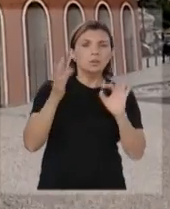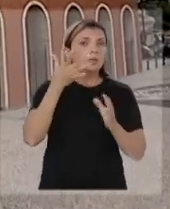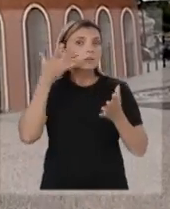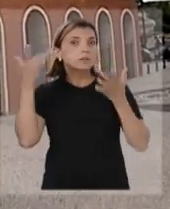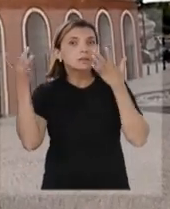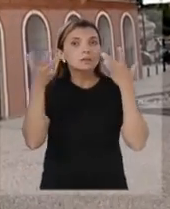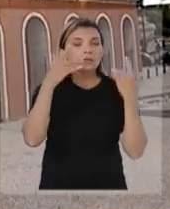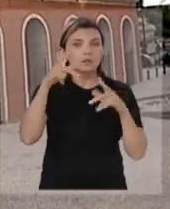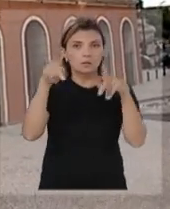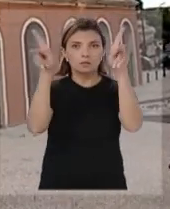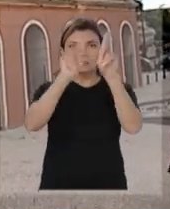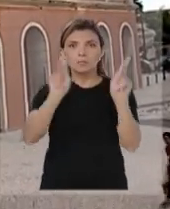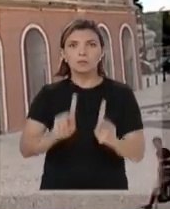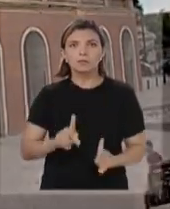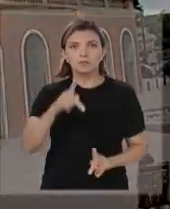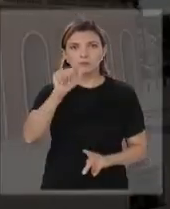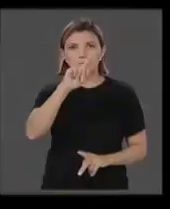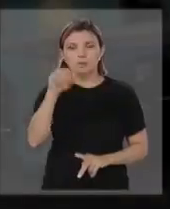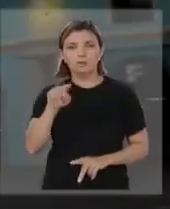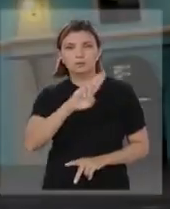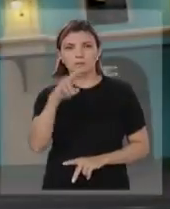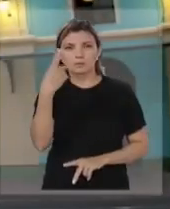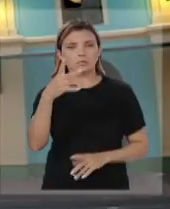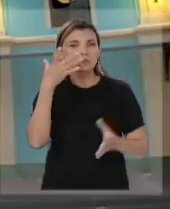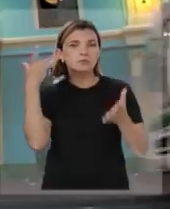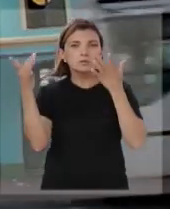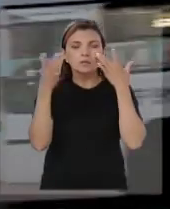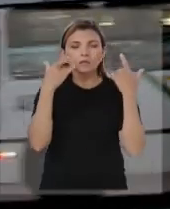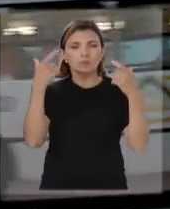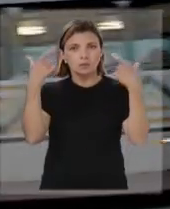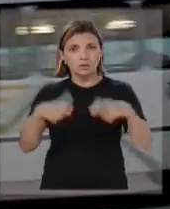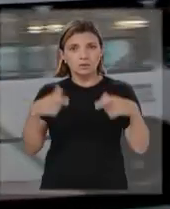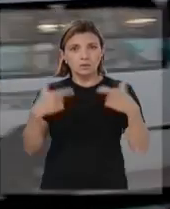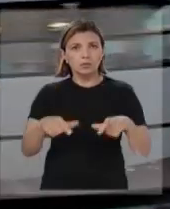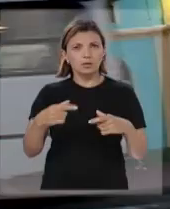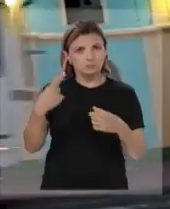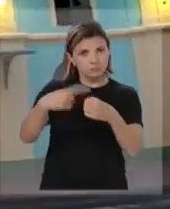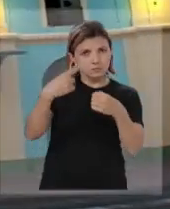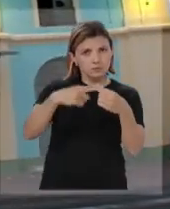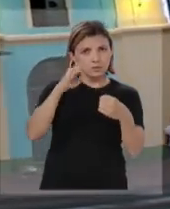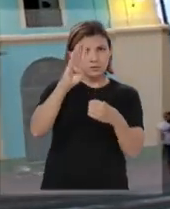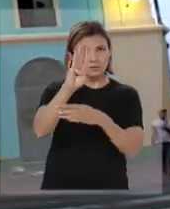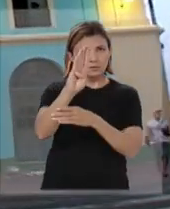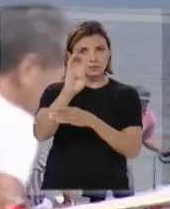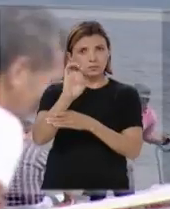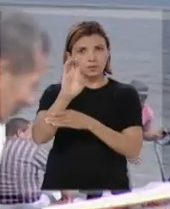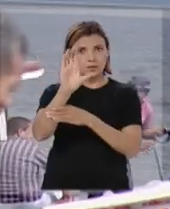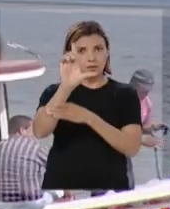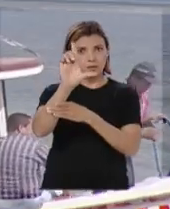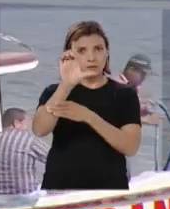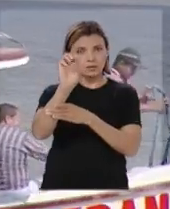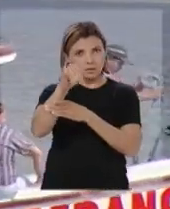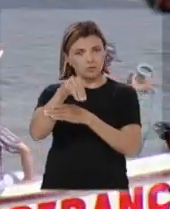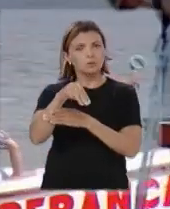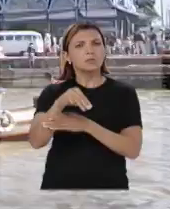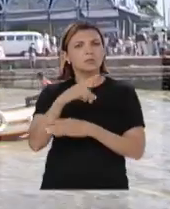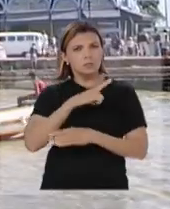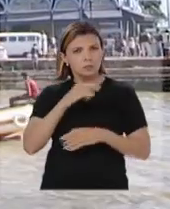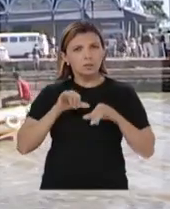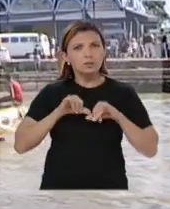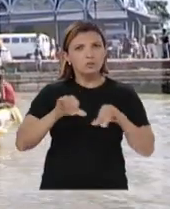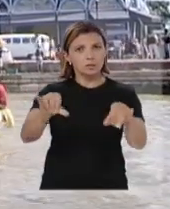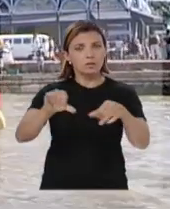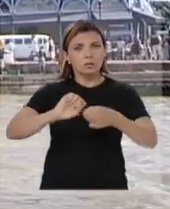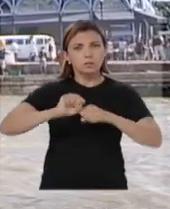o luxo do Teatro da Paz. É em Belém que encontramos ainda um dos mais importantes mercados do Brasil,